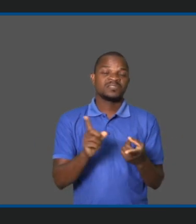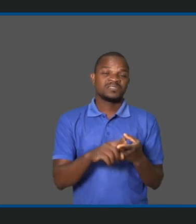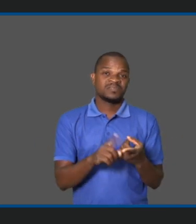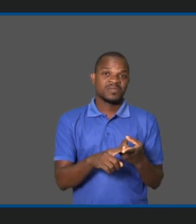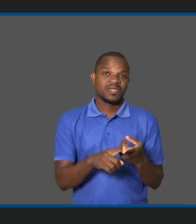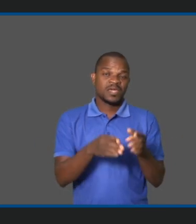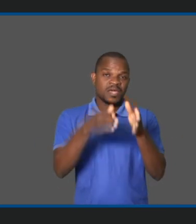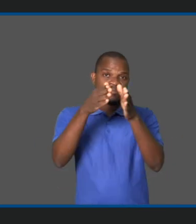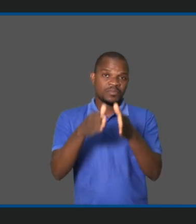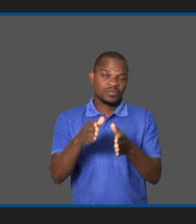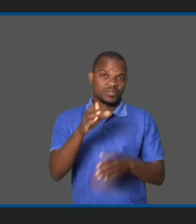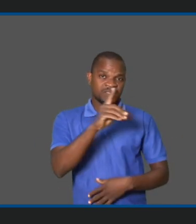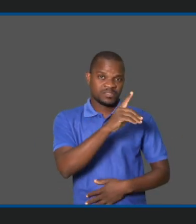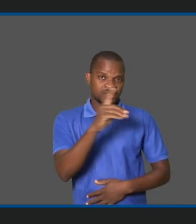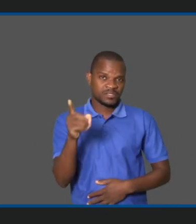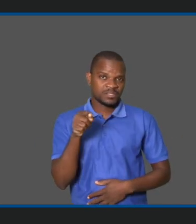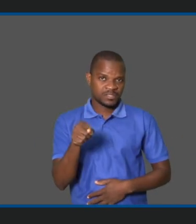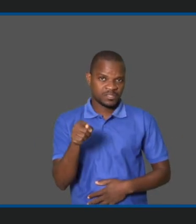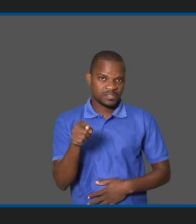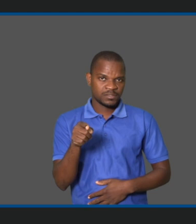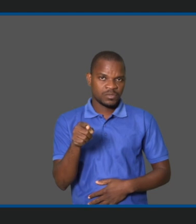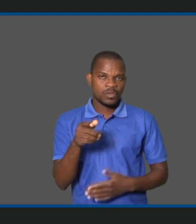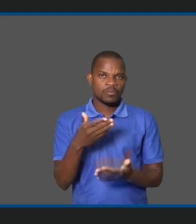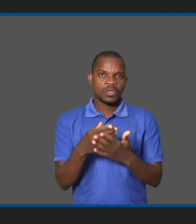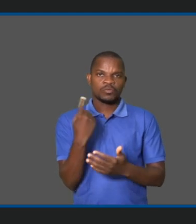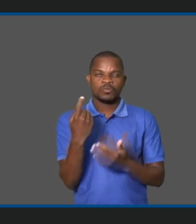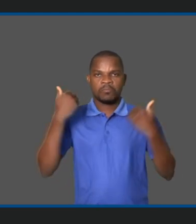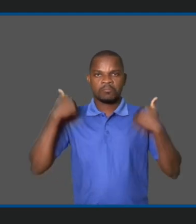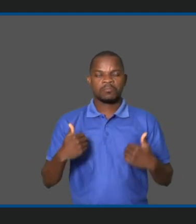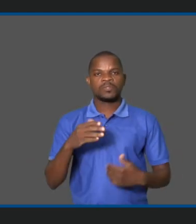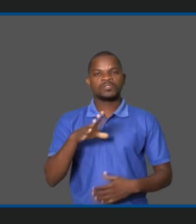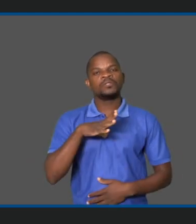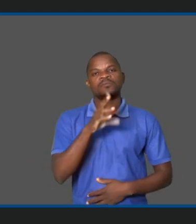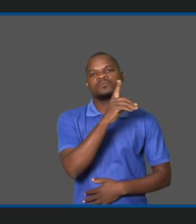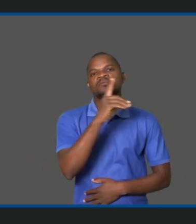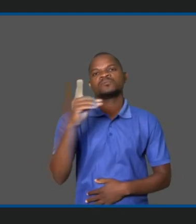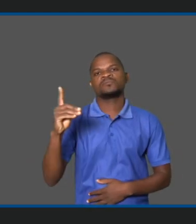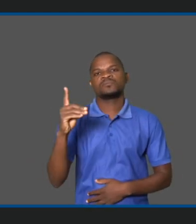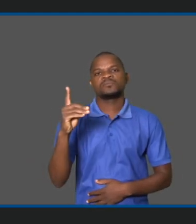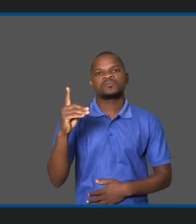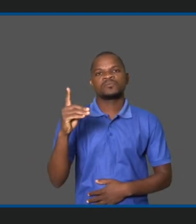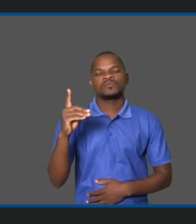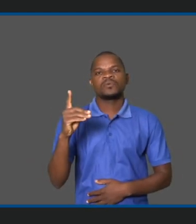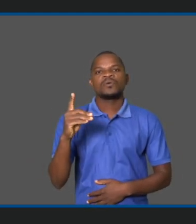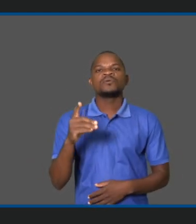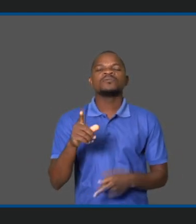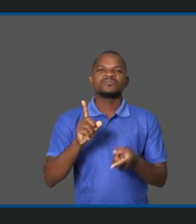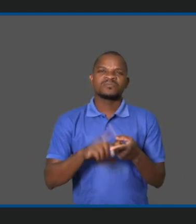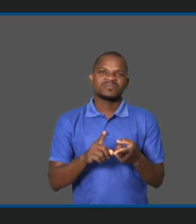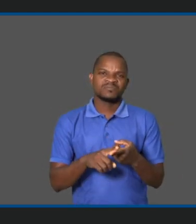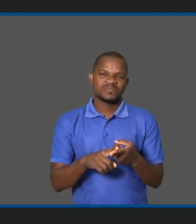estado de deficiência do cidadão, Há aqui, claramente, uma situação